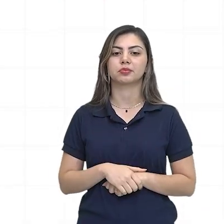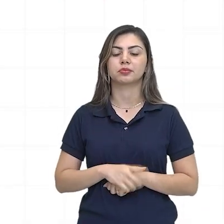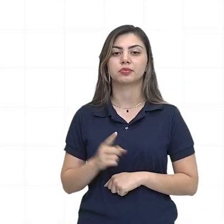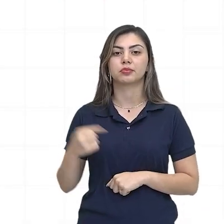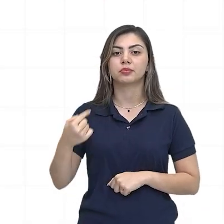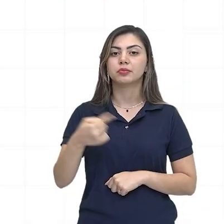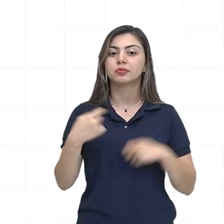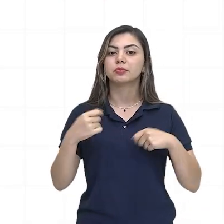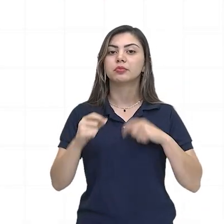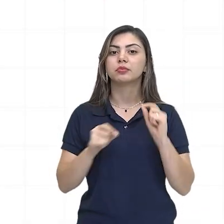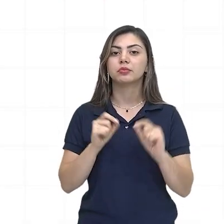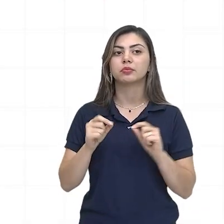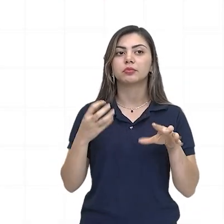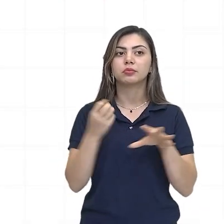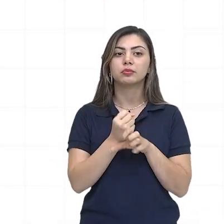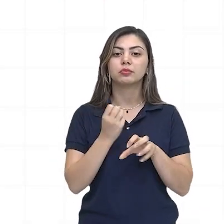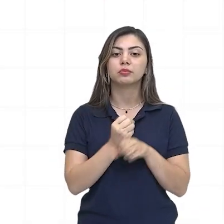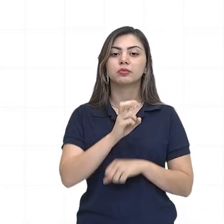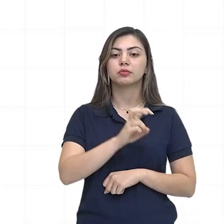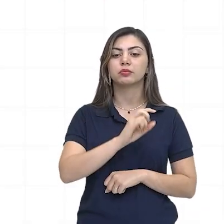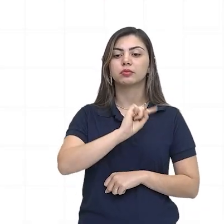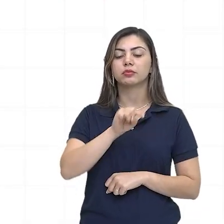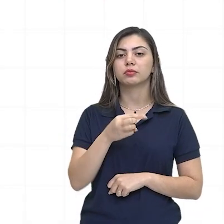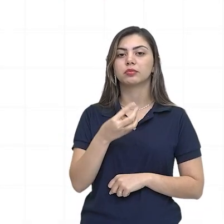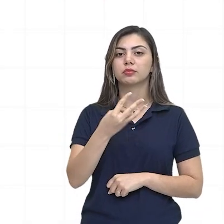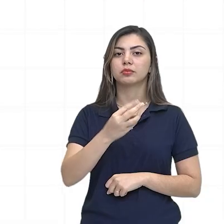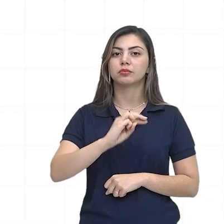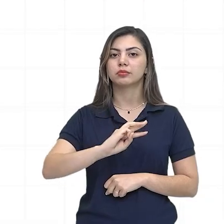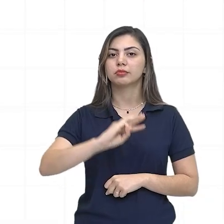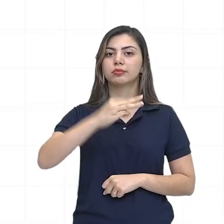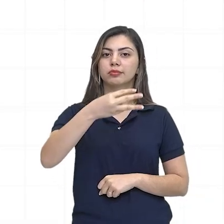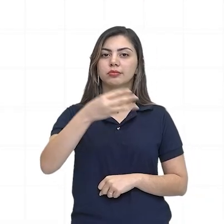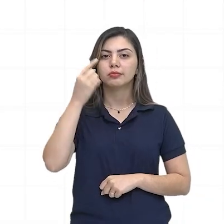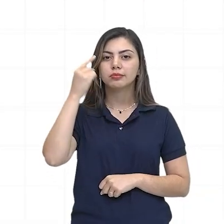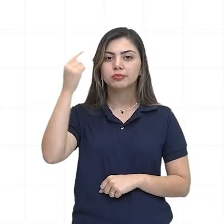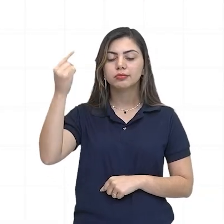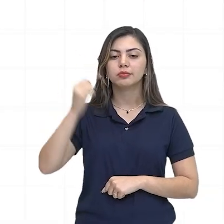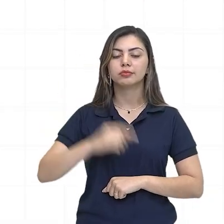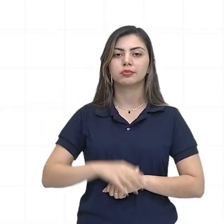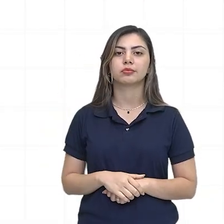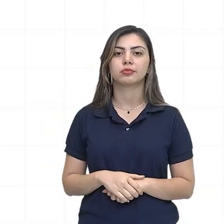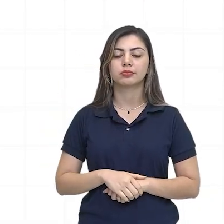calcular 5,3 elevado a 3, que é